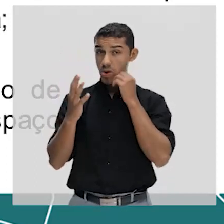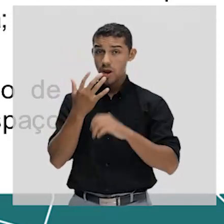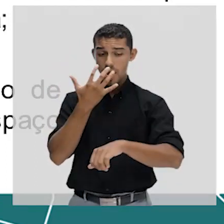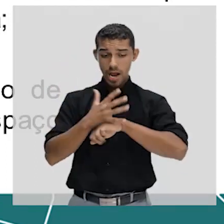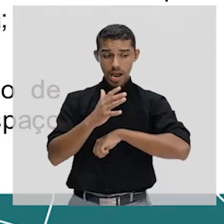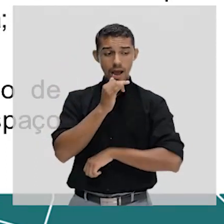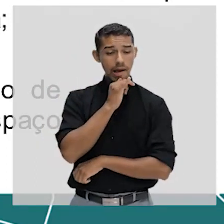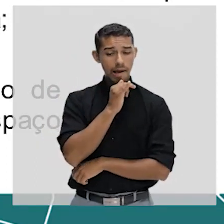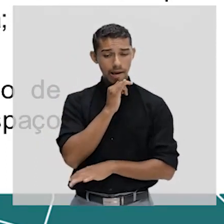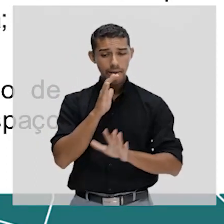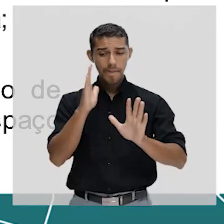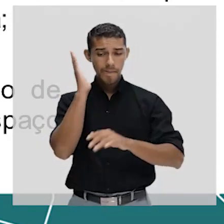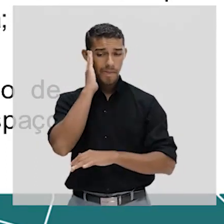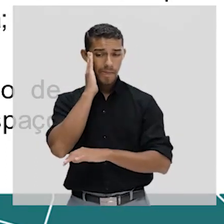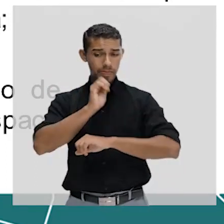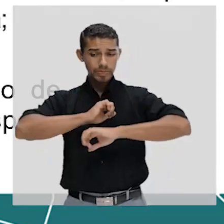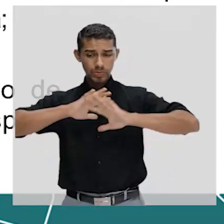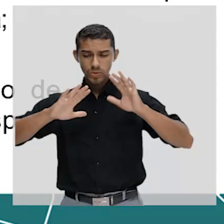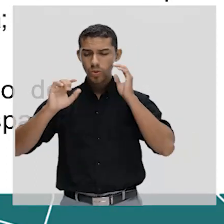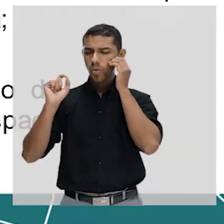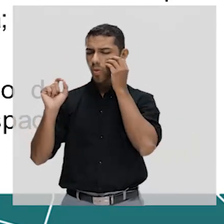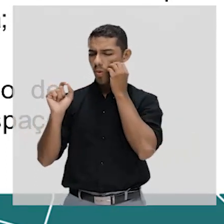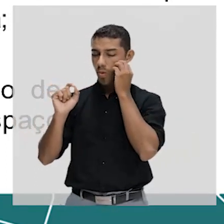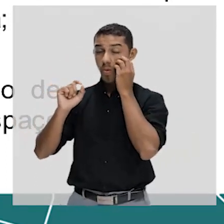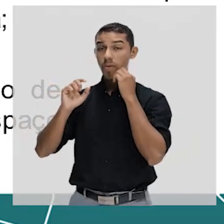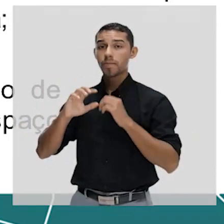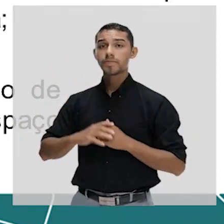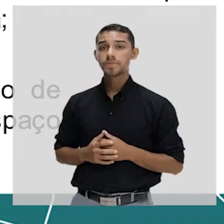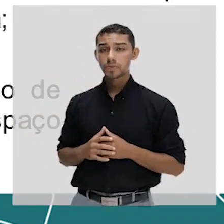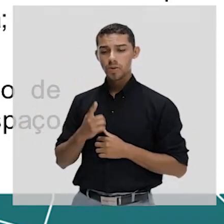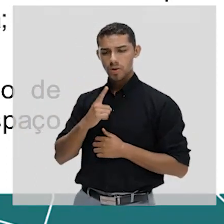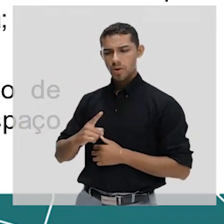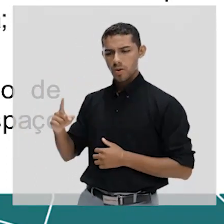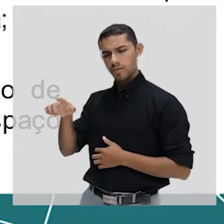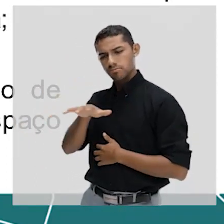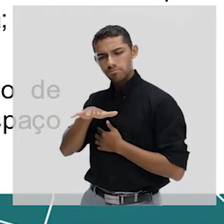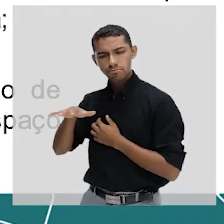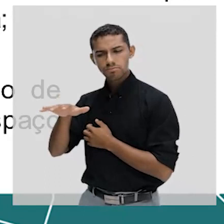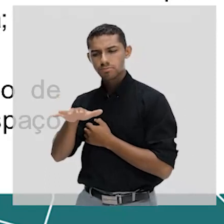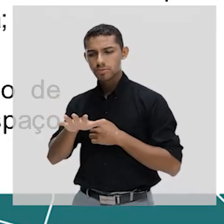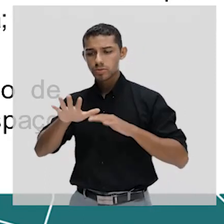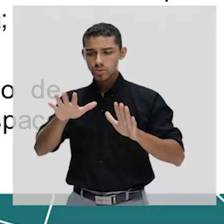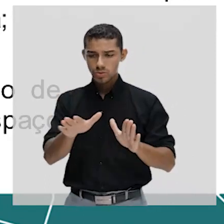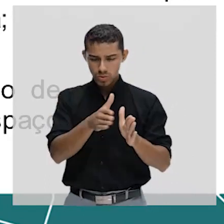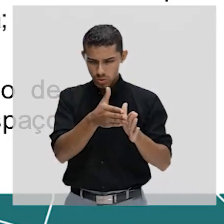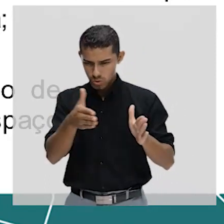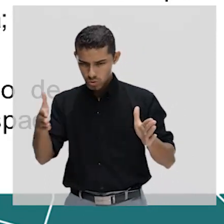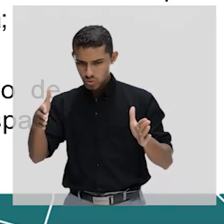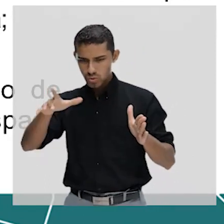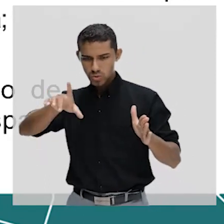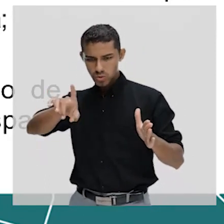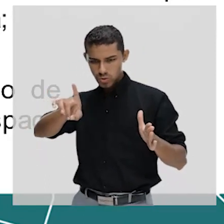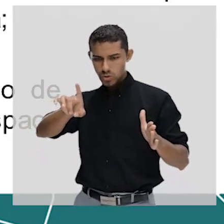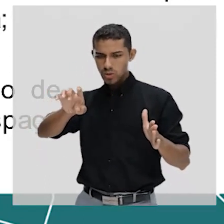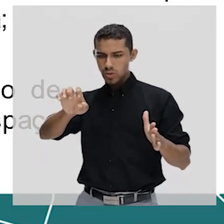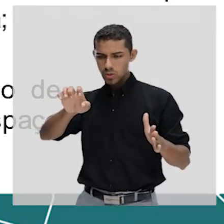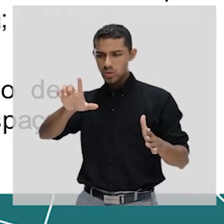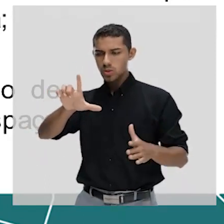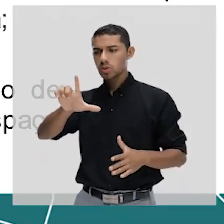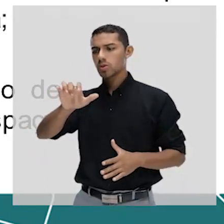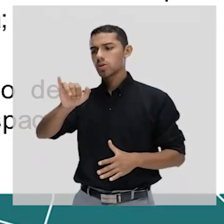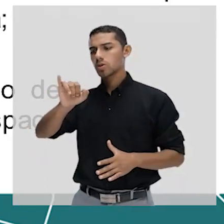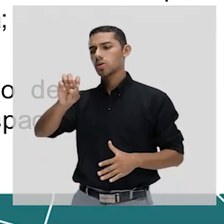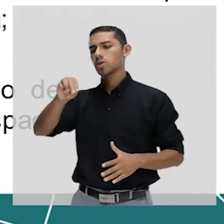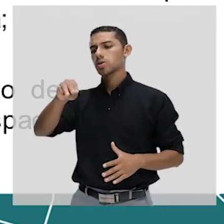muito fácil de tu entender, tá? O que é território? Ele é definido como um espaço delimitado. Como vocês podem ver aqui, por exemplo,